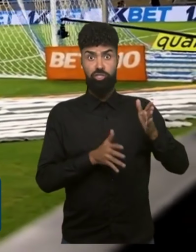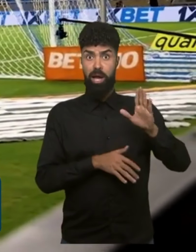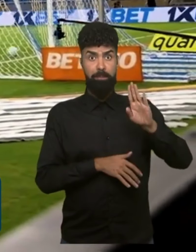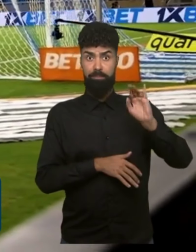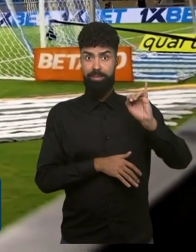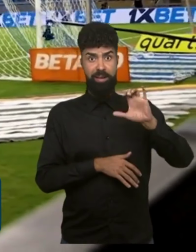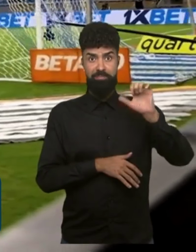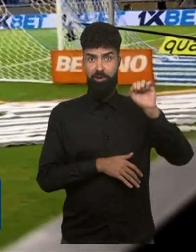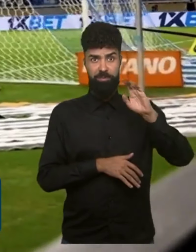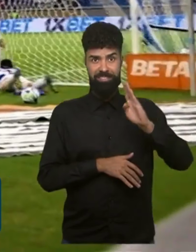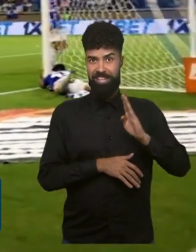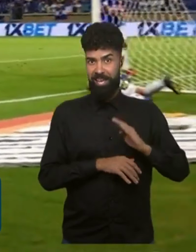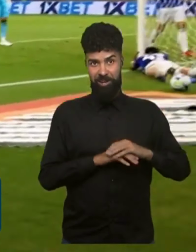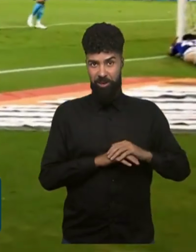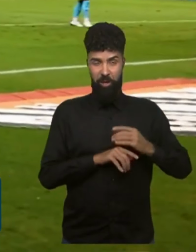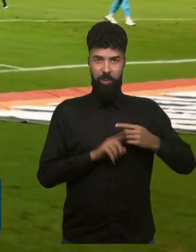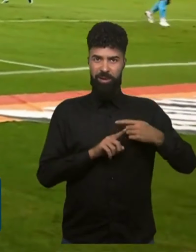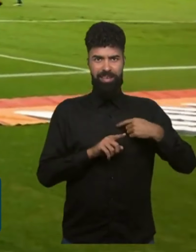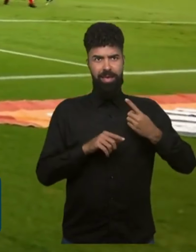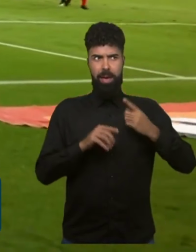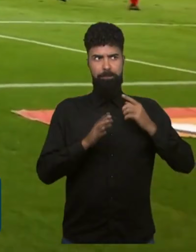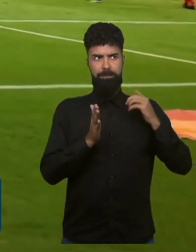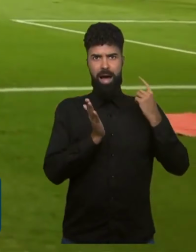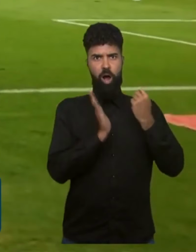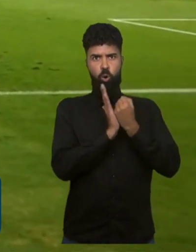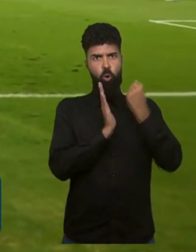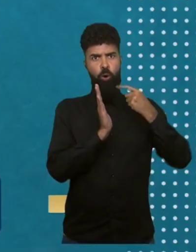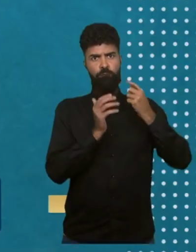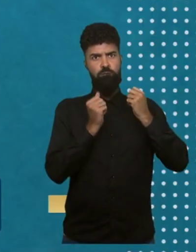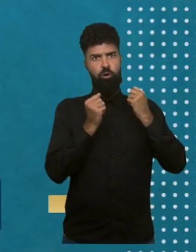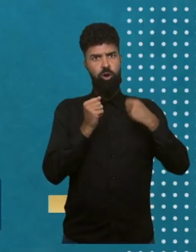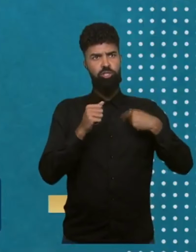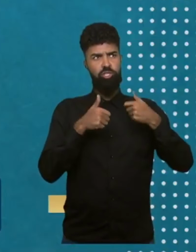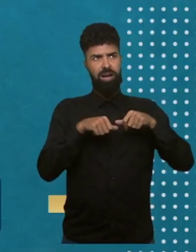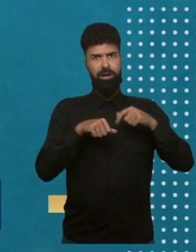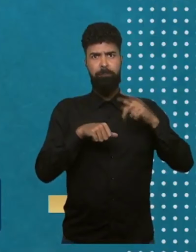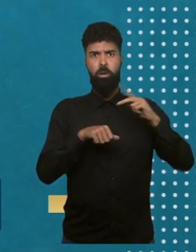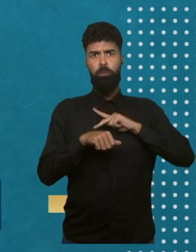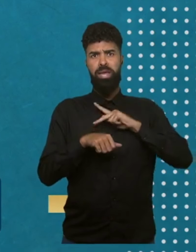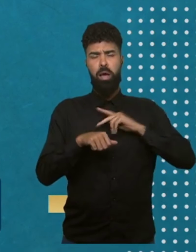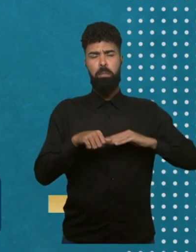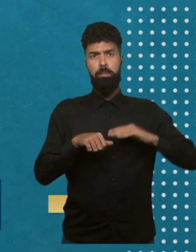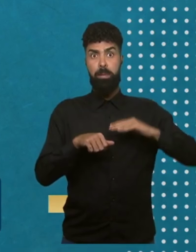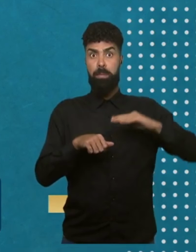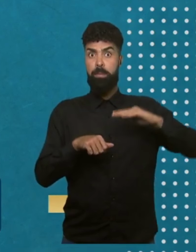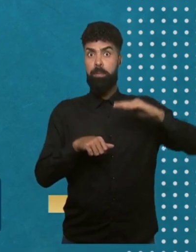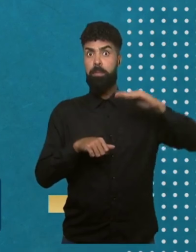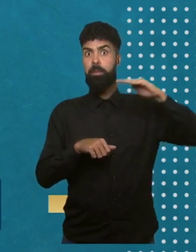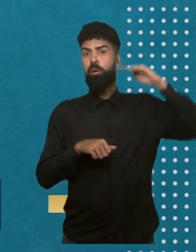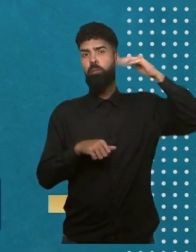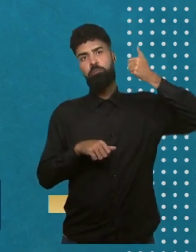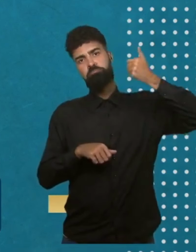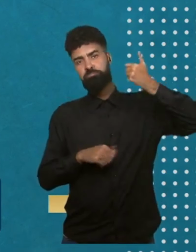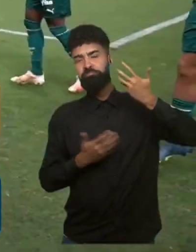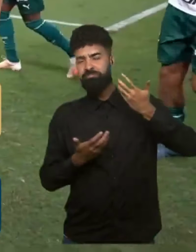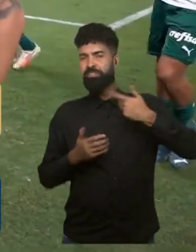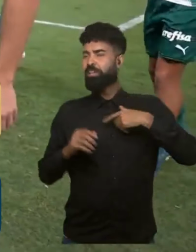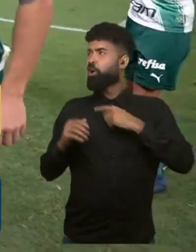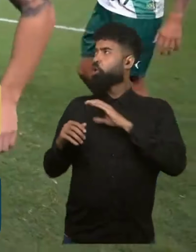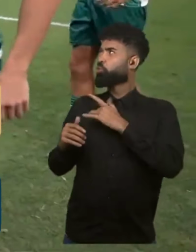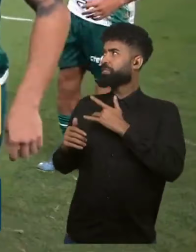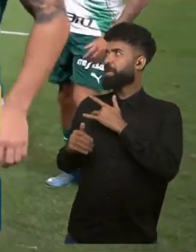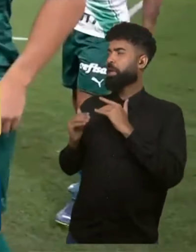como protagonista de uma arrancada histórica do Palmeiras. O Cruzeiro até empatou com o Nicão, mas nada que estragasse a